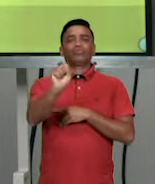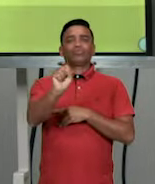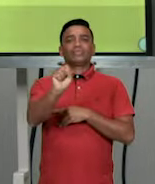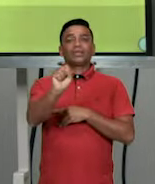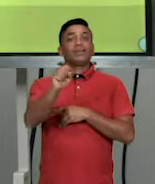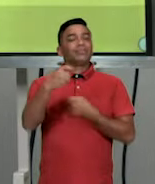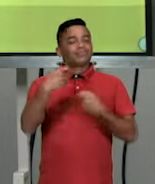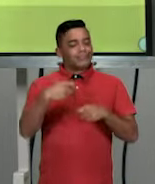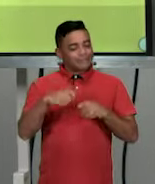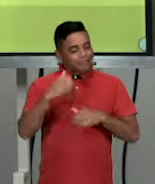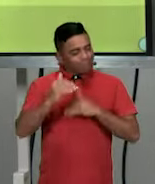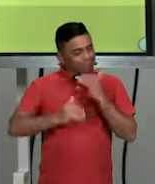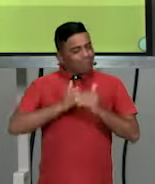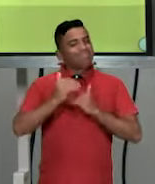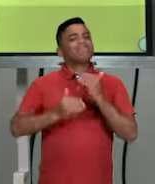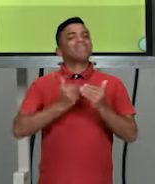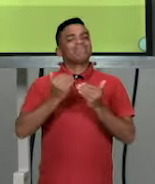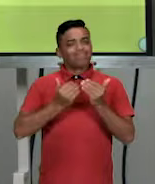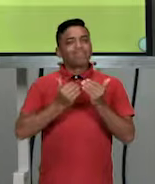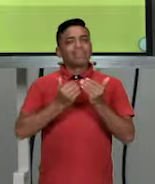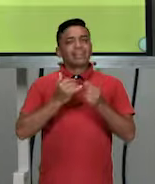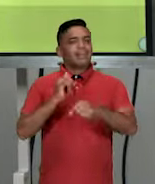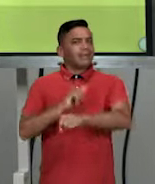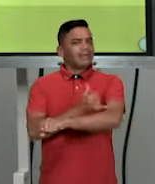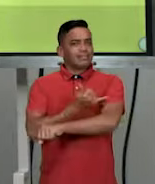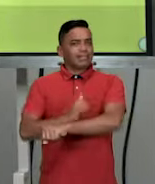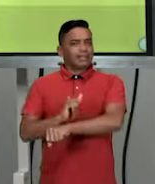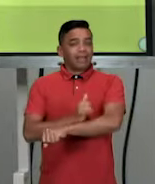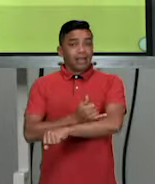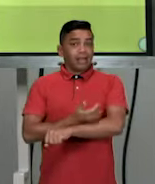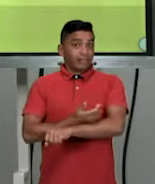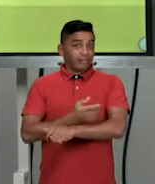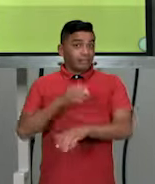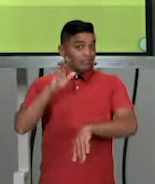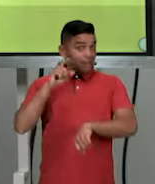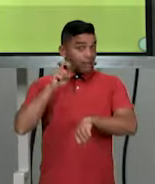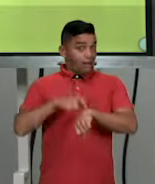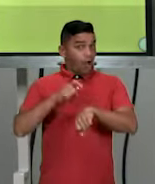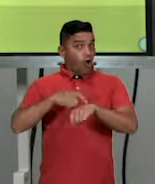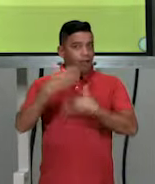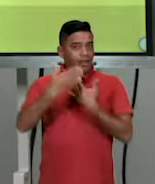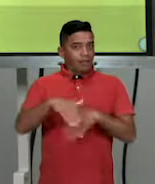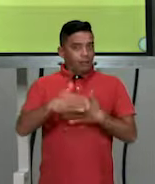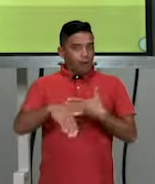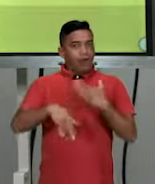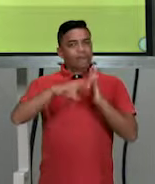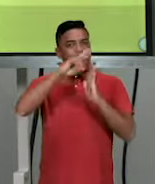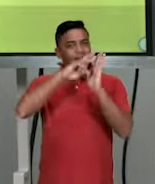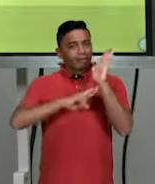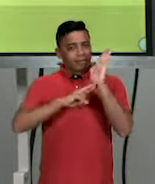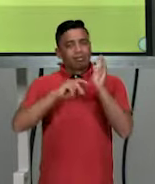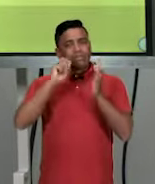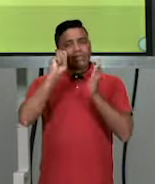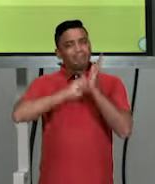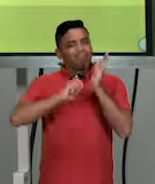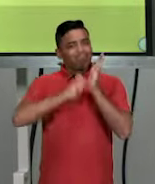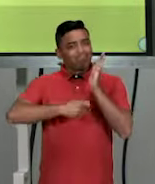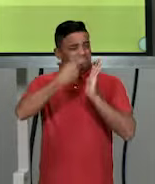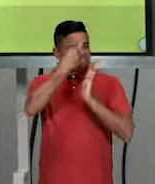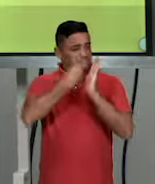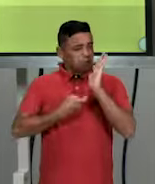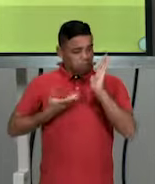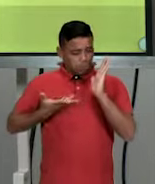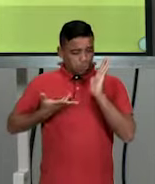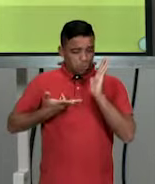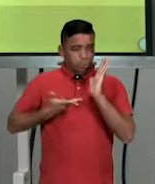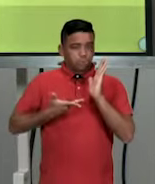de desenvolver essas estratégias argumentativas justamente para poder fazer um bom texto e para